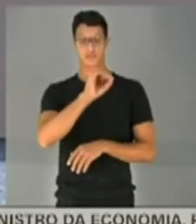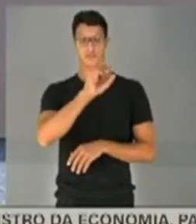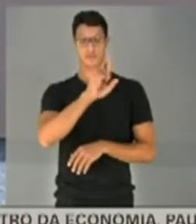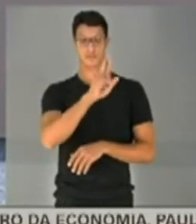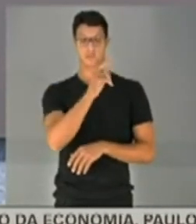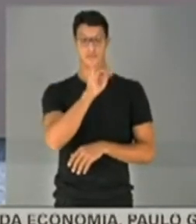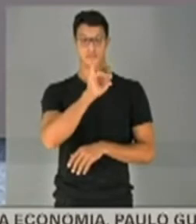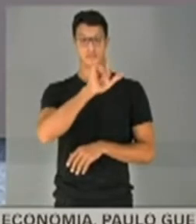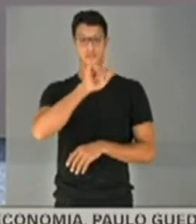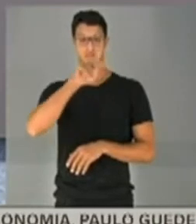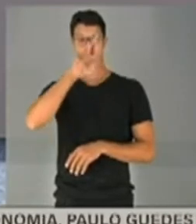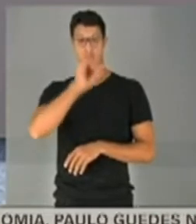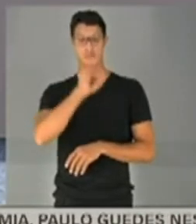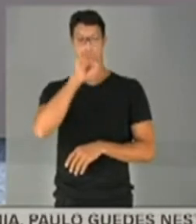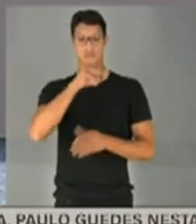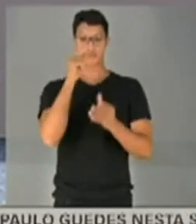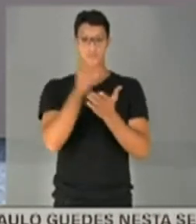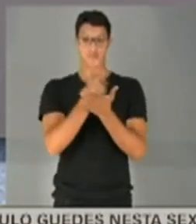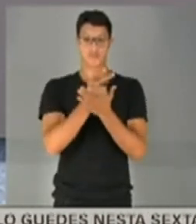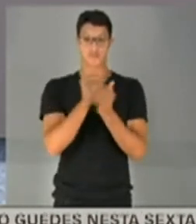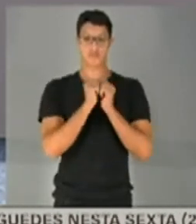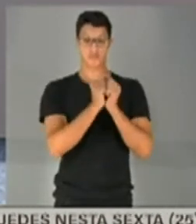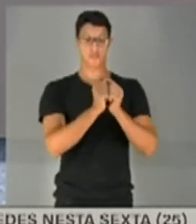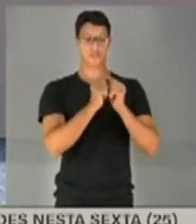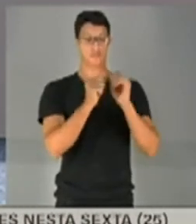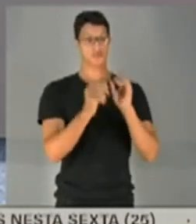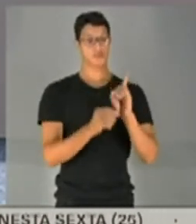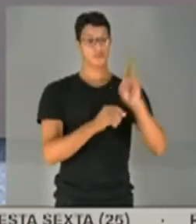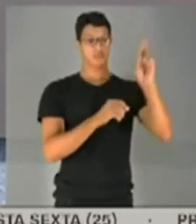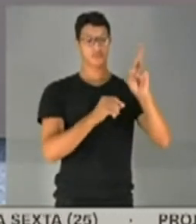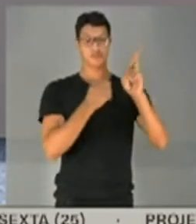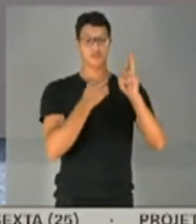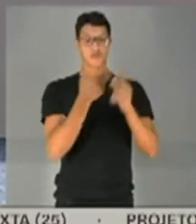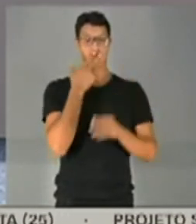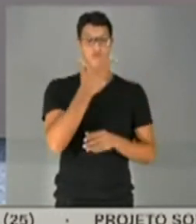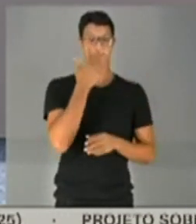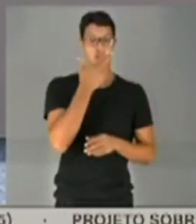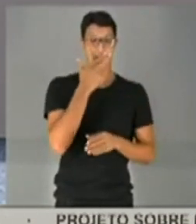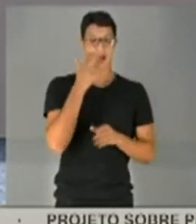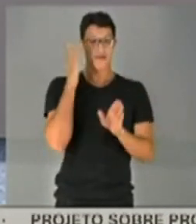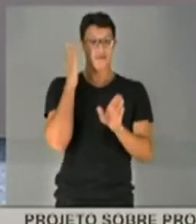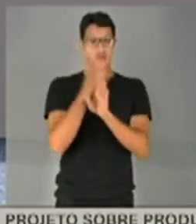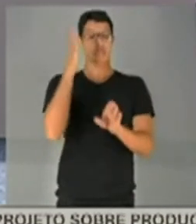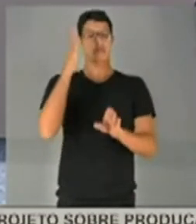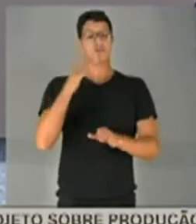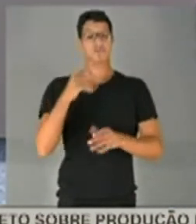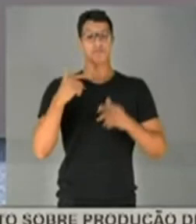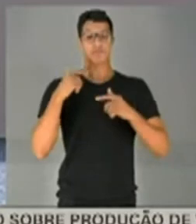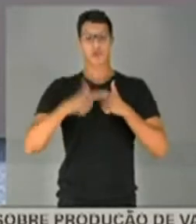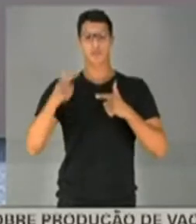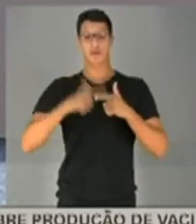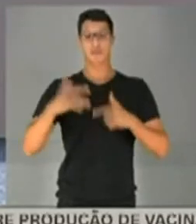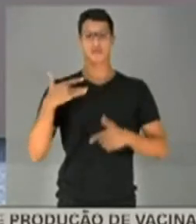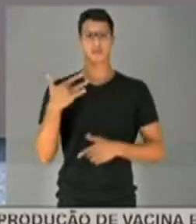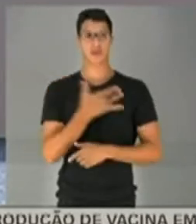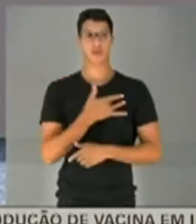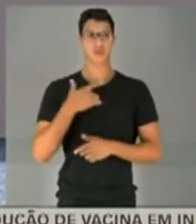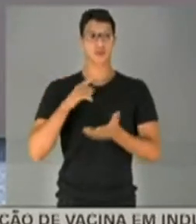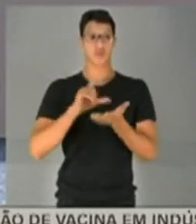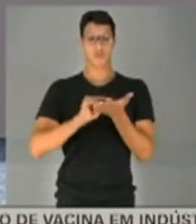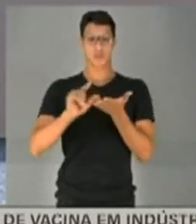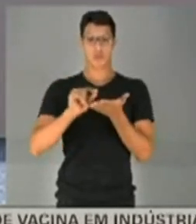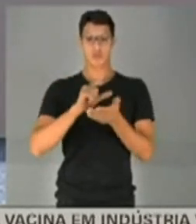senhoras senadores saberem, é o mesmo que, junto com o Dr. Doll, descobriu que fumar fazia mal para a saúde. Ele publicou um